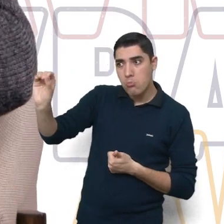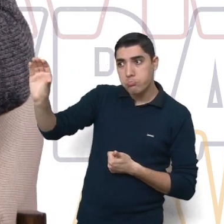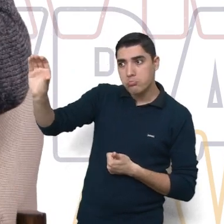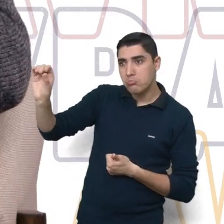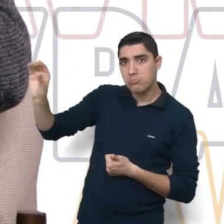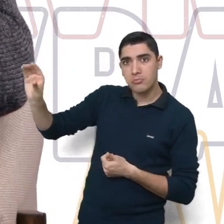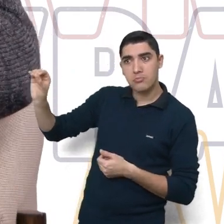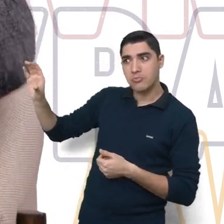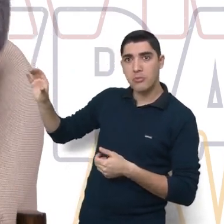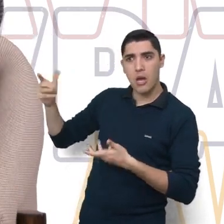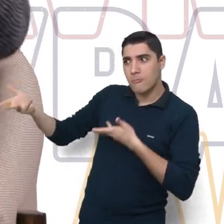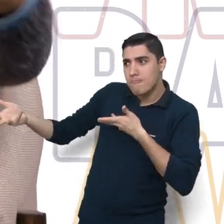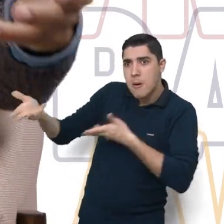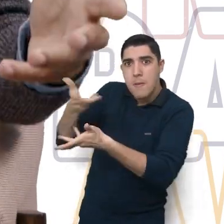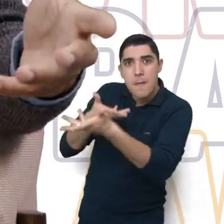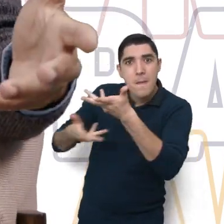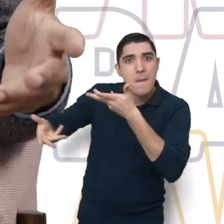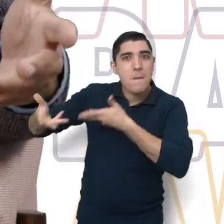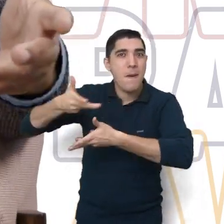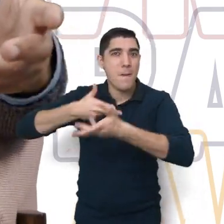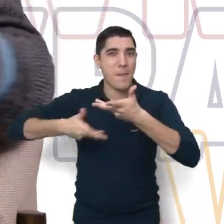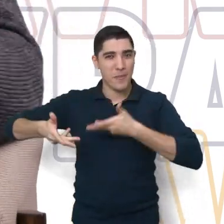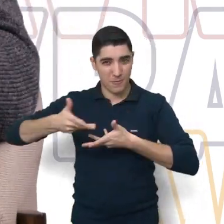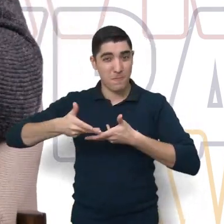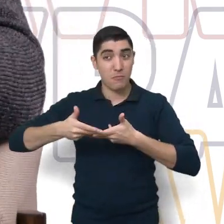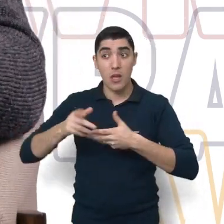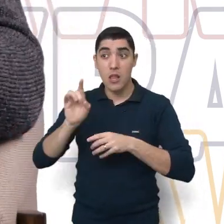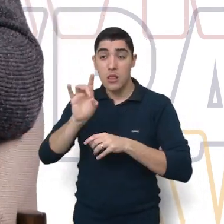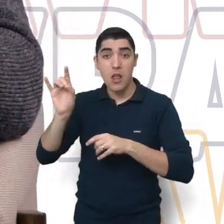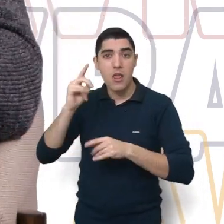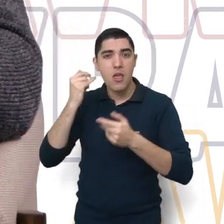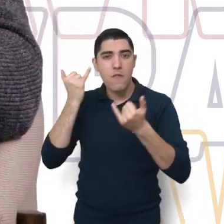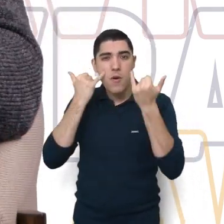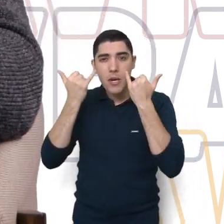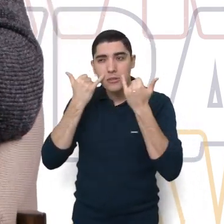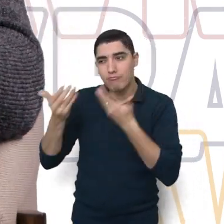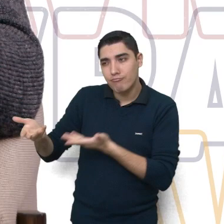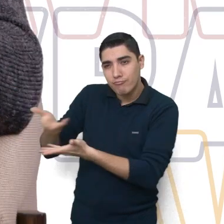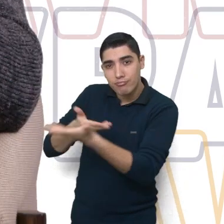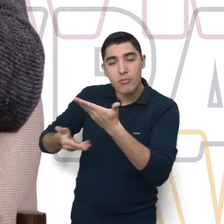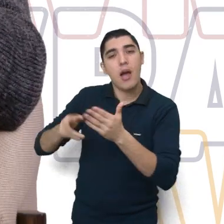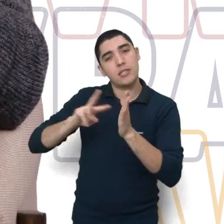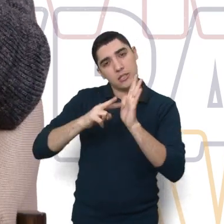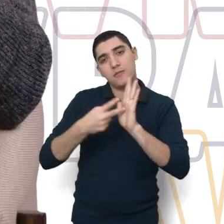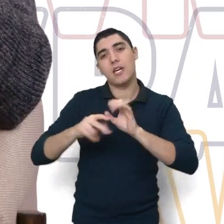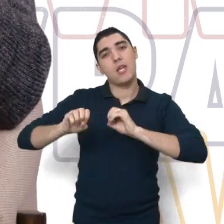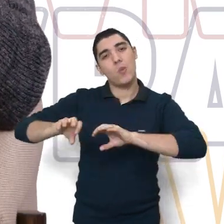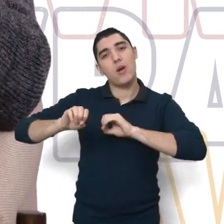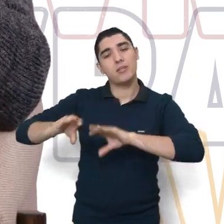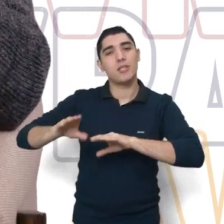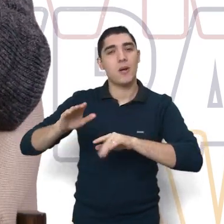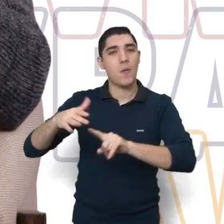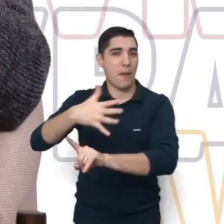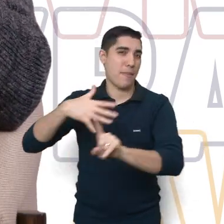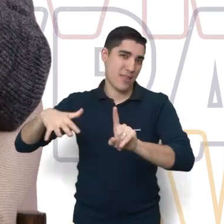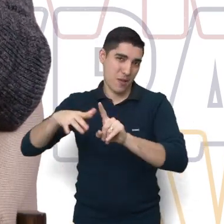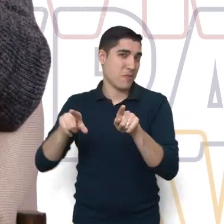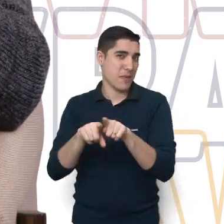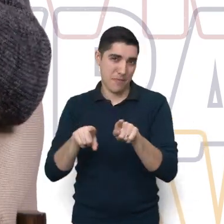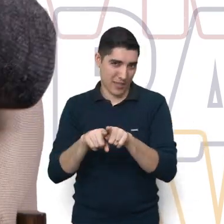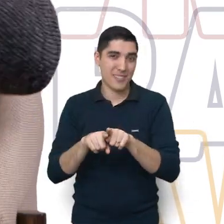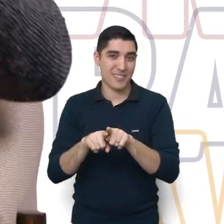esse conhecimento para disseminar essas informações isso também é educação ambiental Então ela ela ela